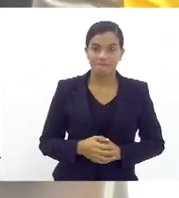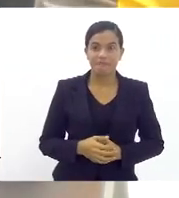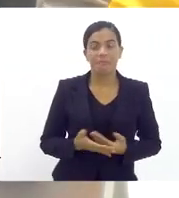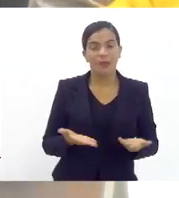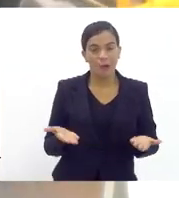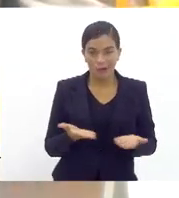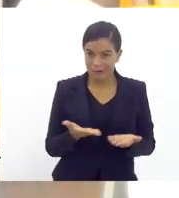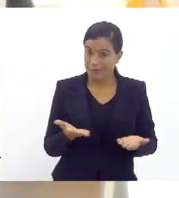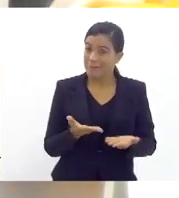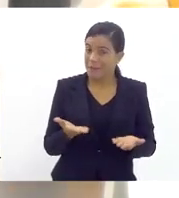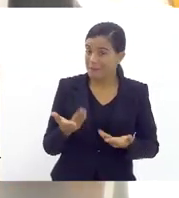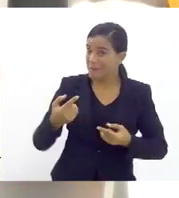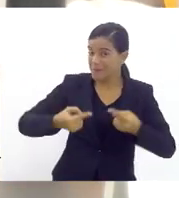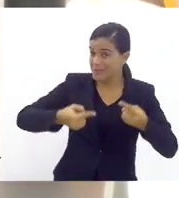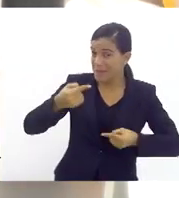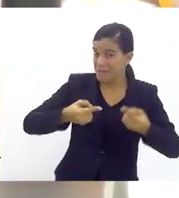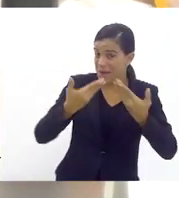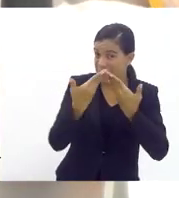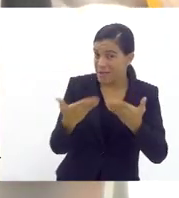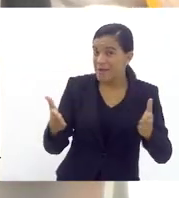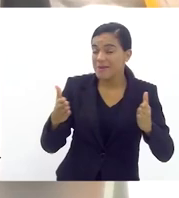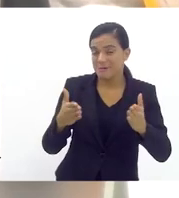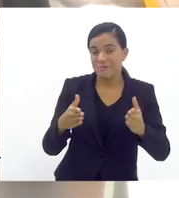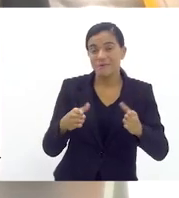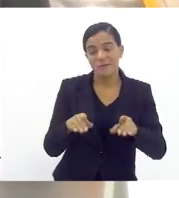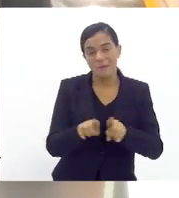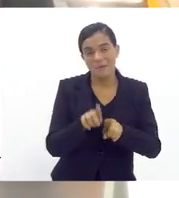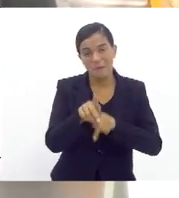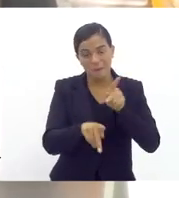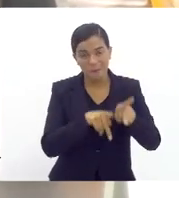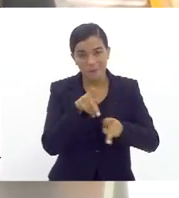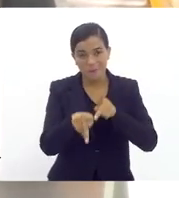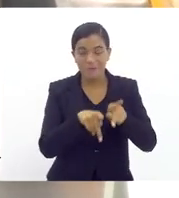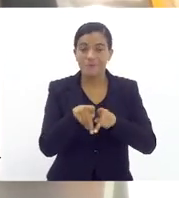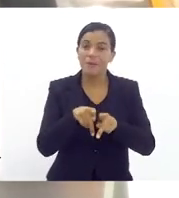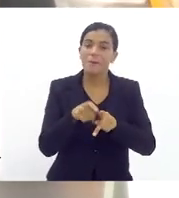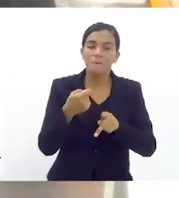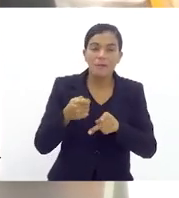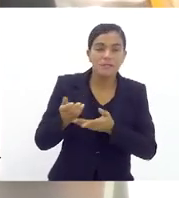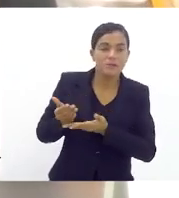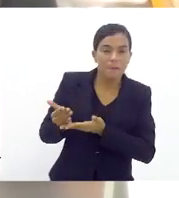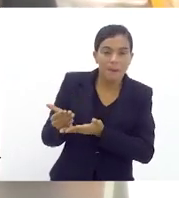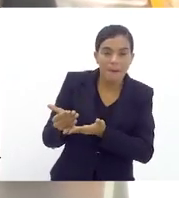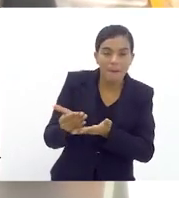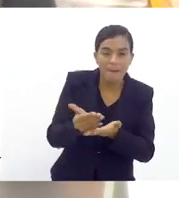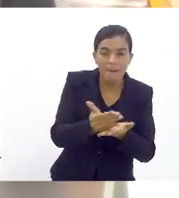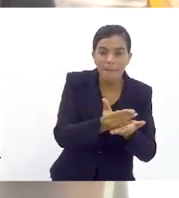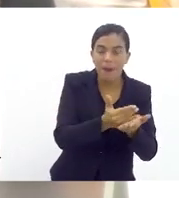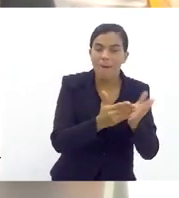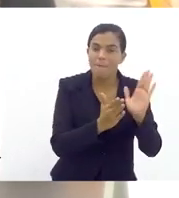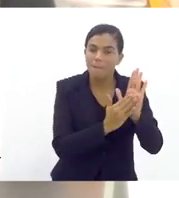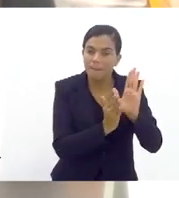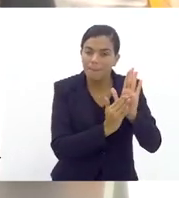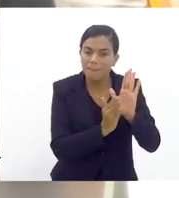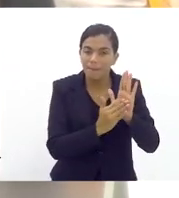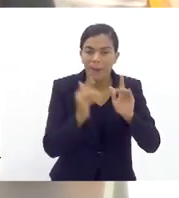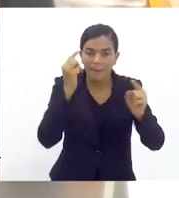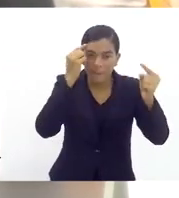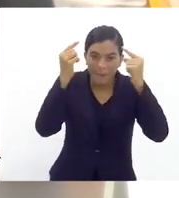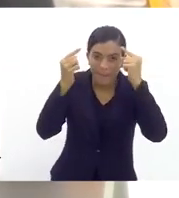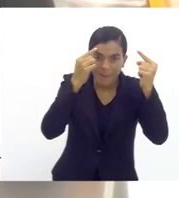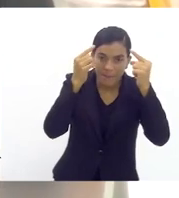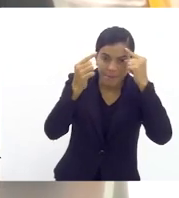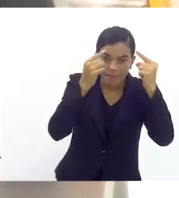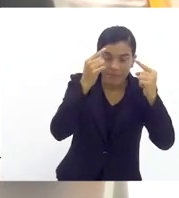Trago muito para esse debate público da sociedade civil. Eu preciso colher propostas,